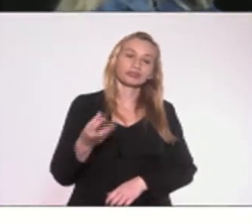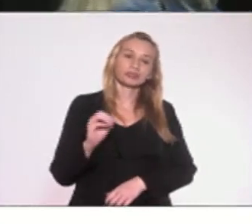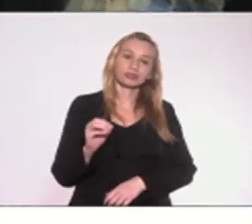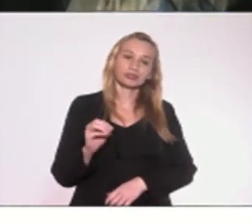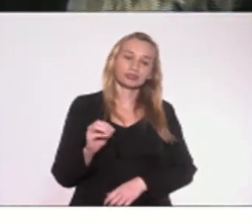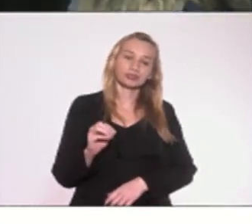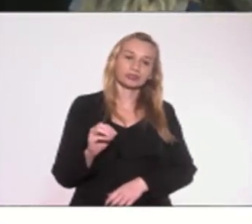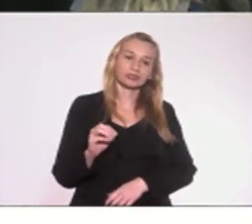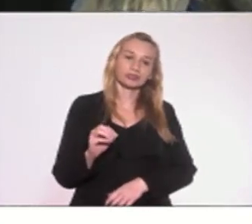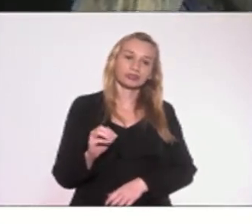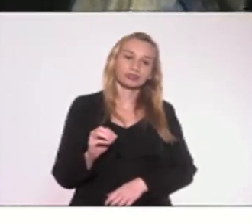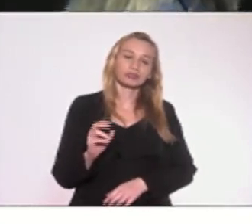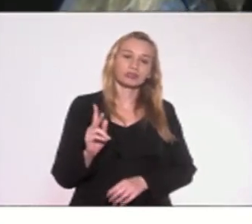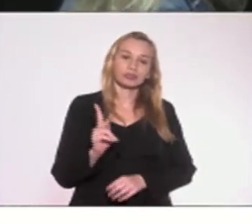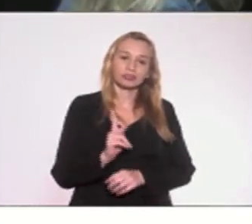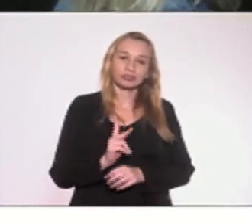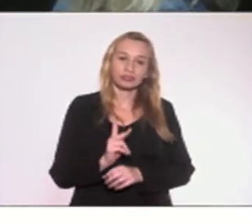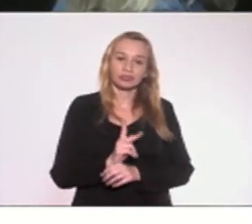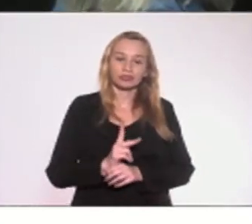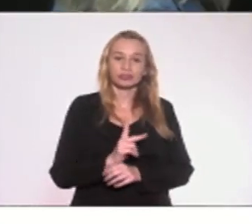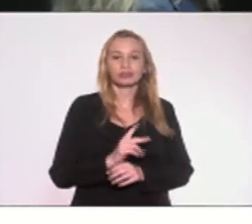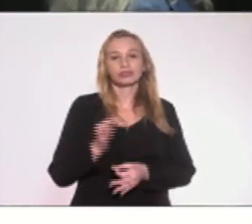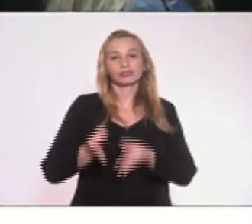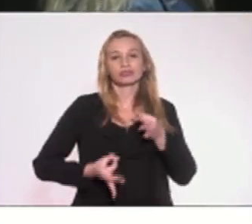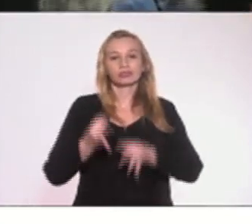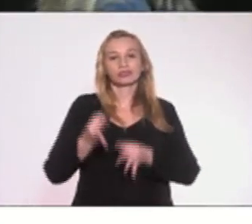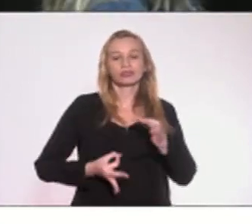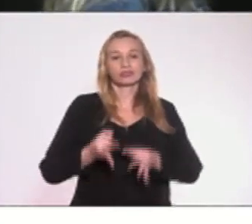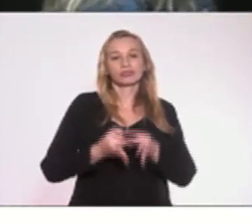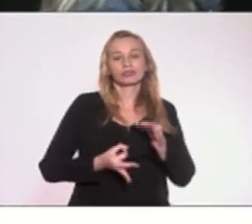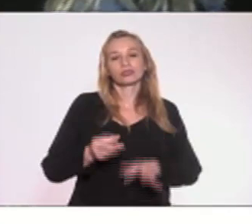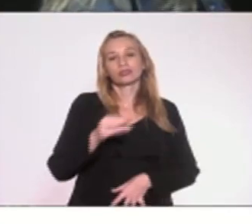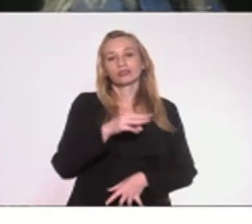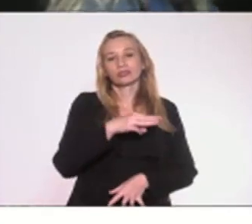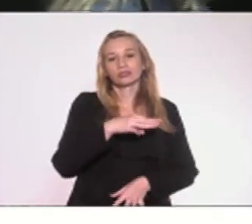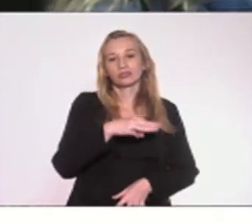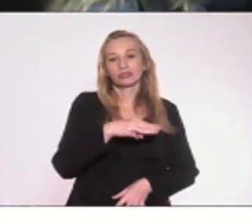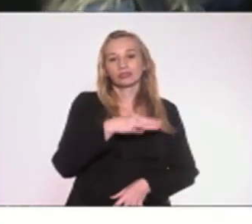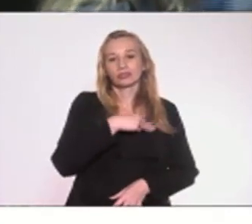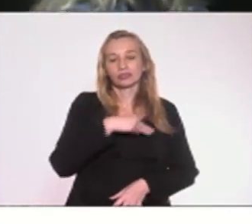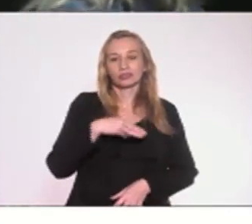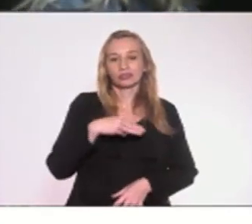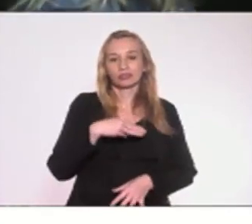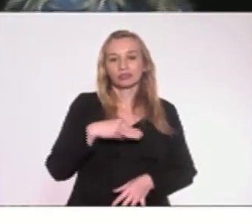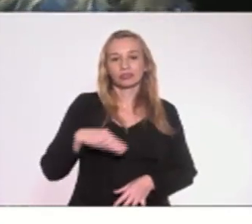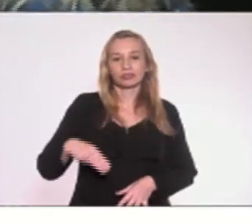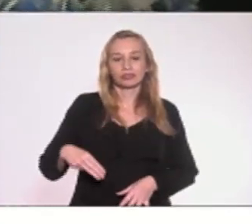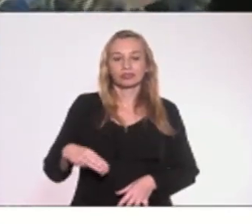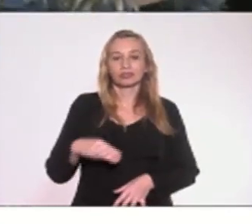Monteiro, procurador de Justiça do Ministério Público do Estado do Rio de Janeiro, meu amigo.